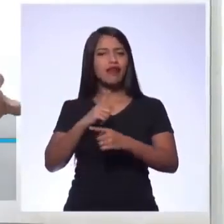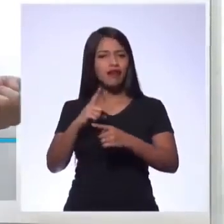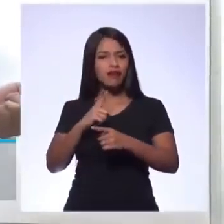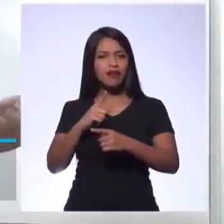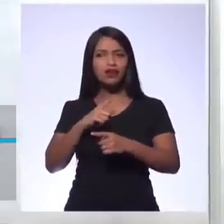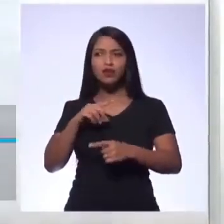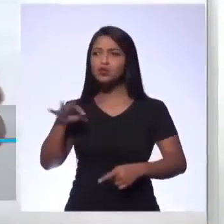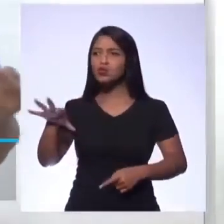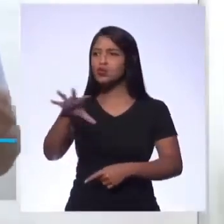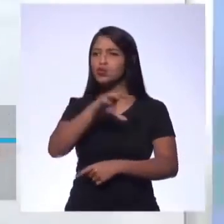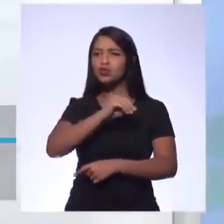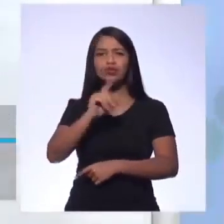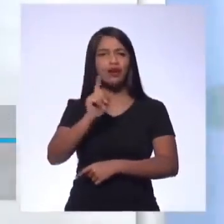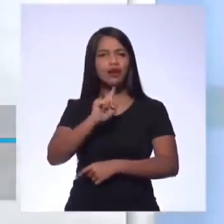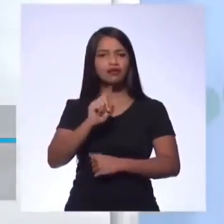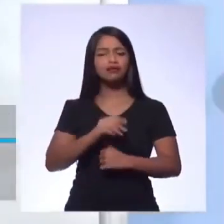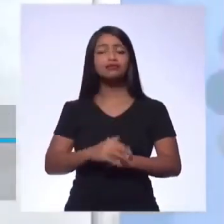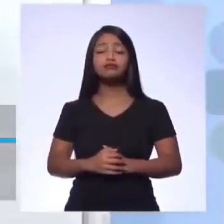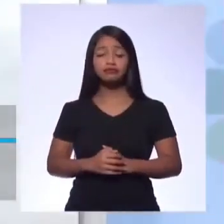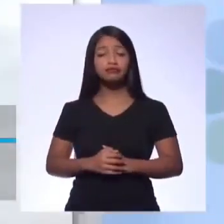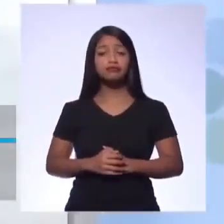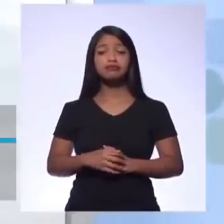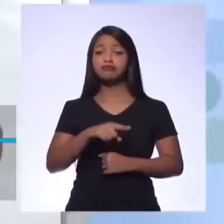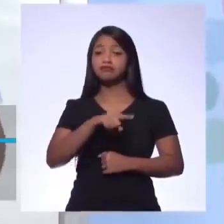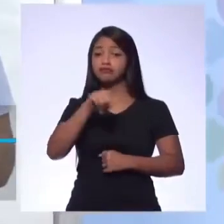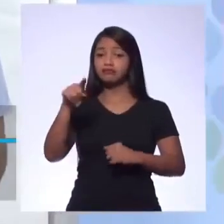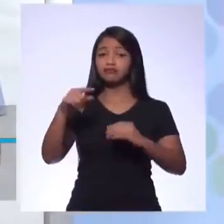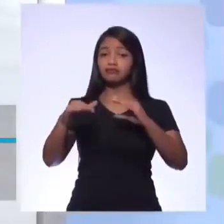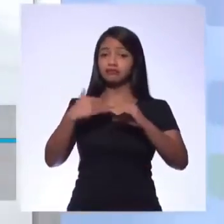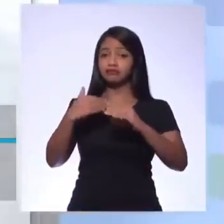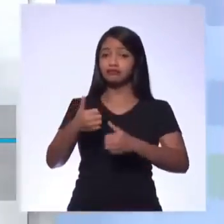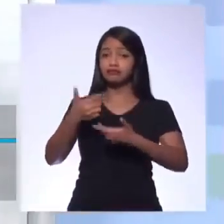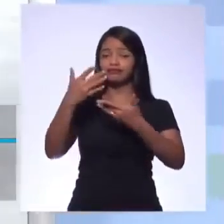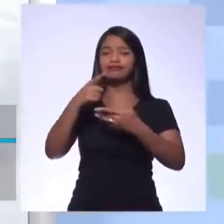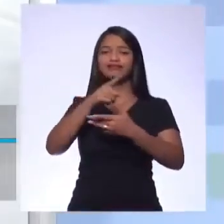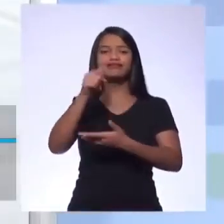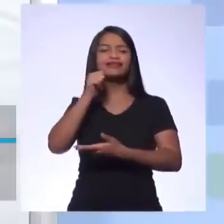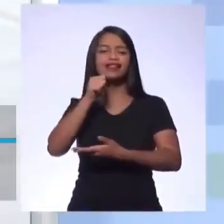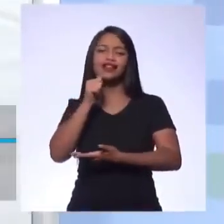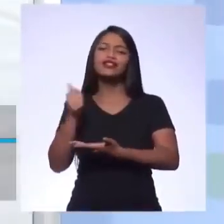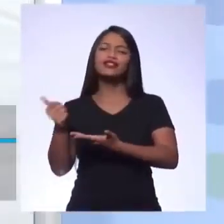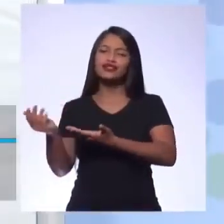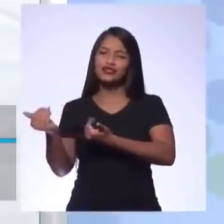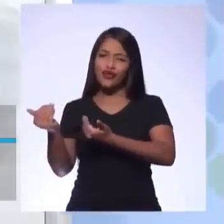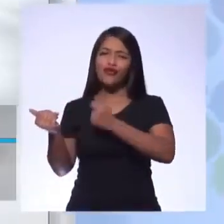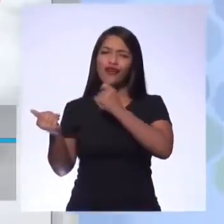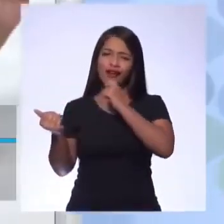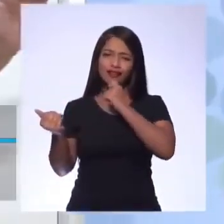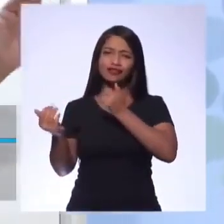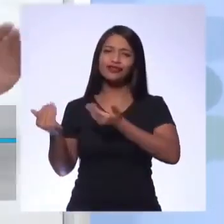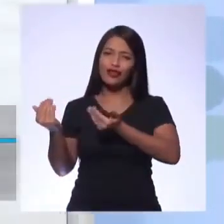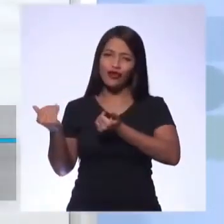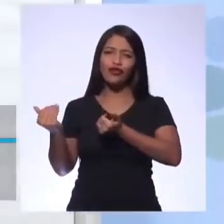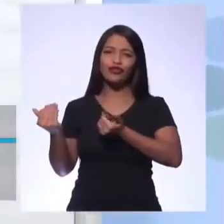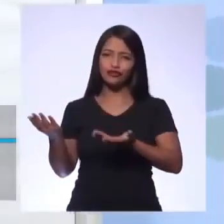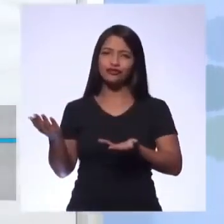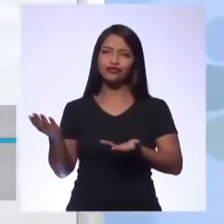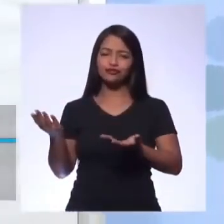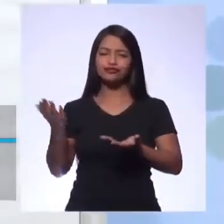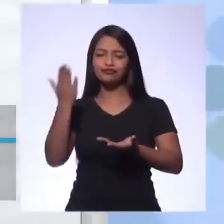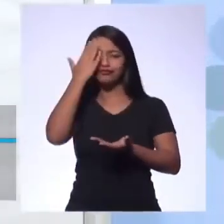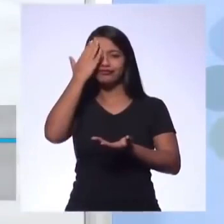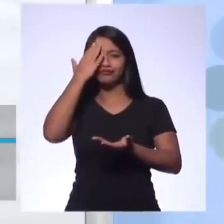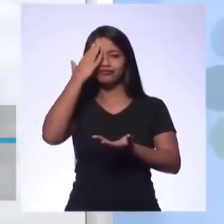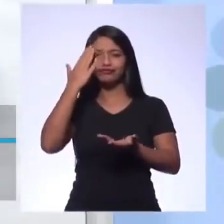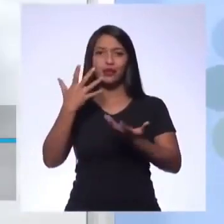o que vocês colocaram aí, situações inusitadas, é que as meninas são jovens ainda, não têm ainda todo esse aparato, né? Das meninas